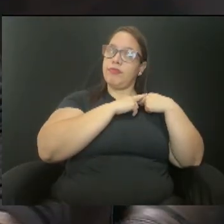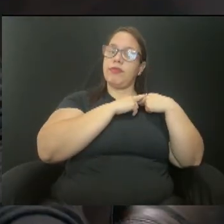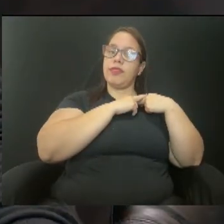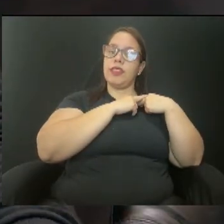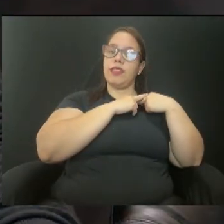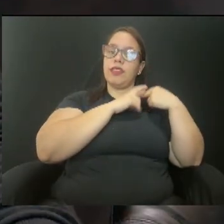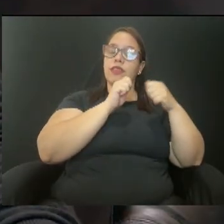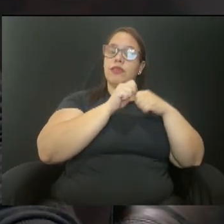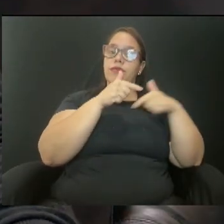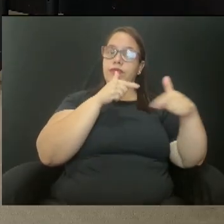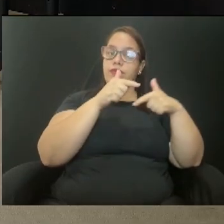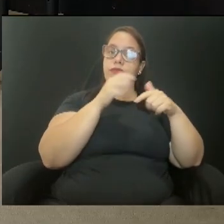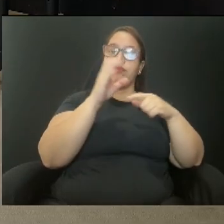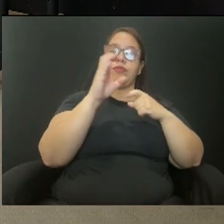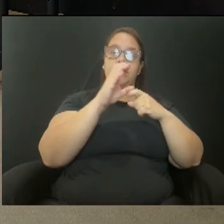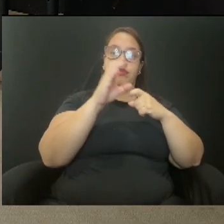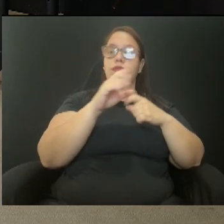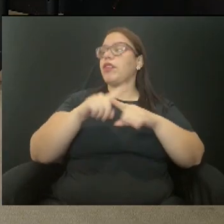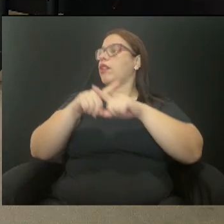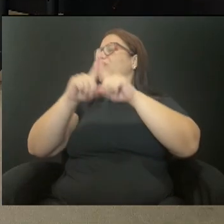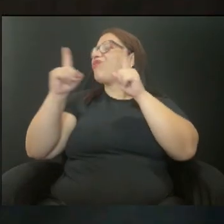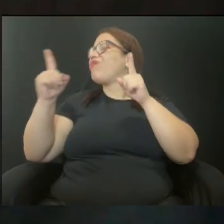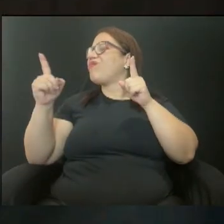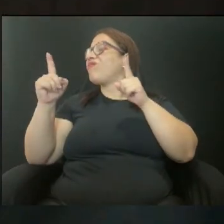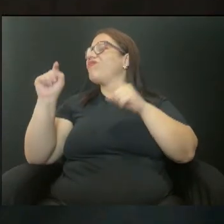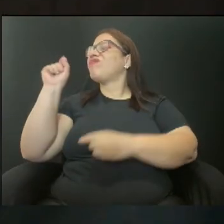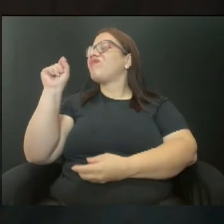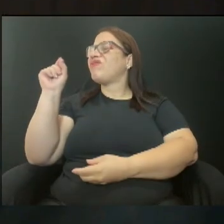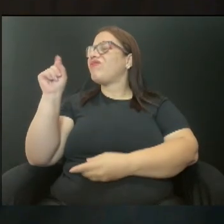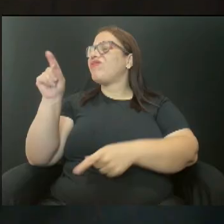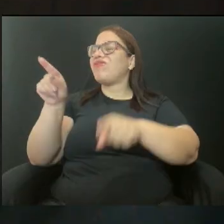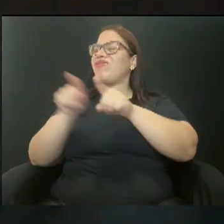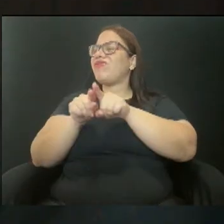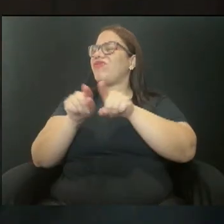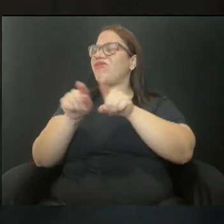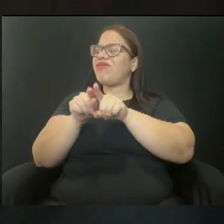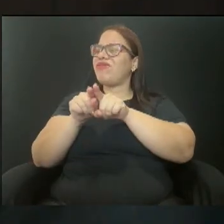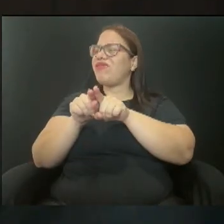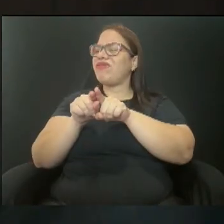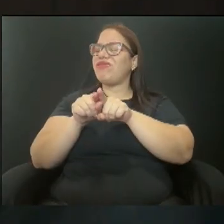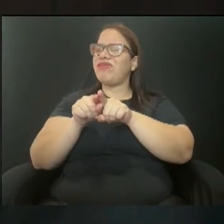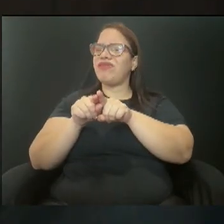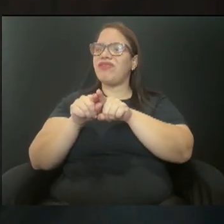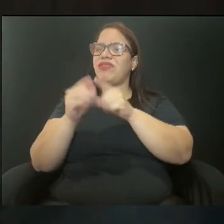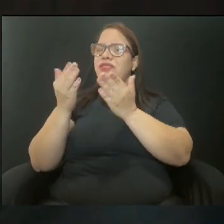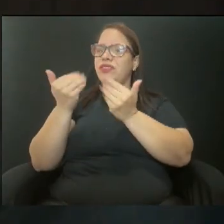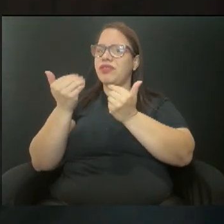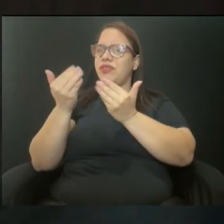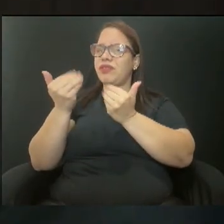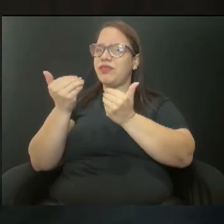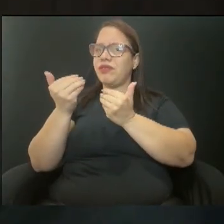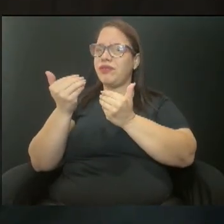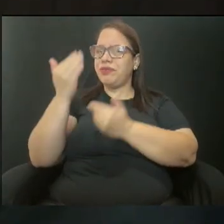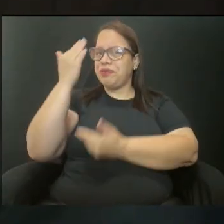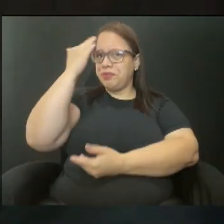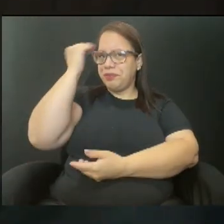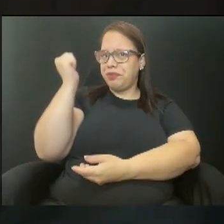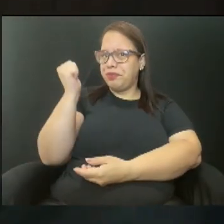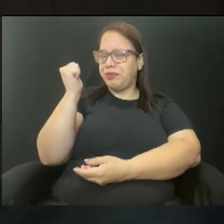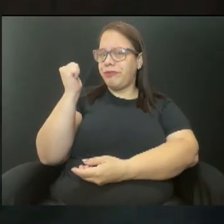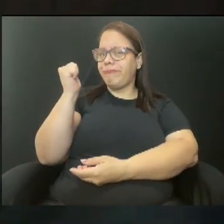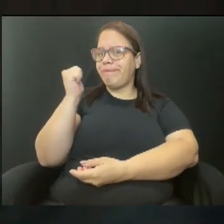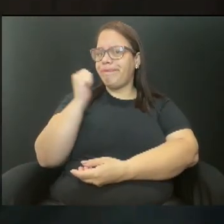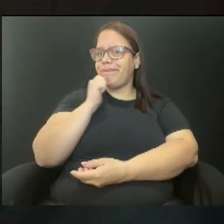clínica. Mas aí não entra aquela questão também de os jovens saber que, de certa forma, se ele